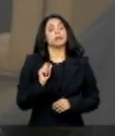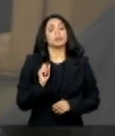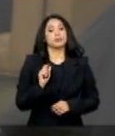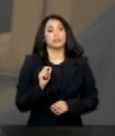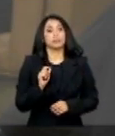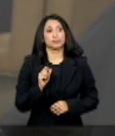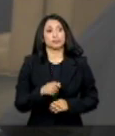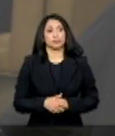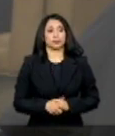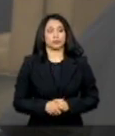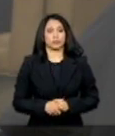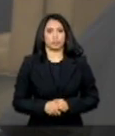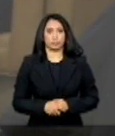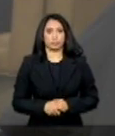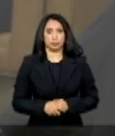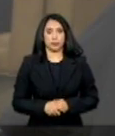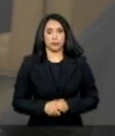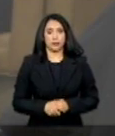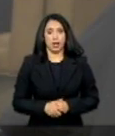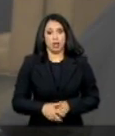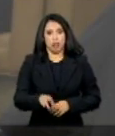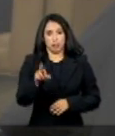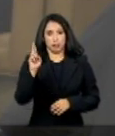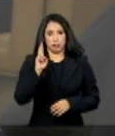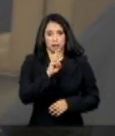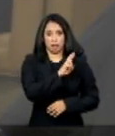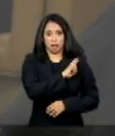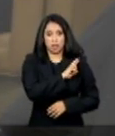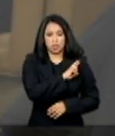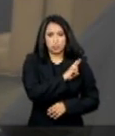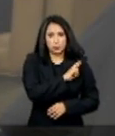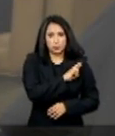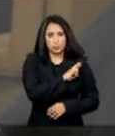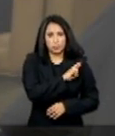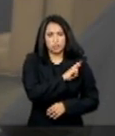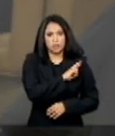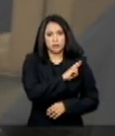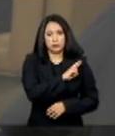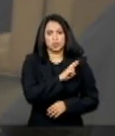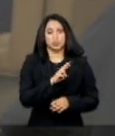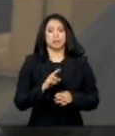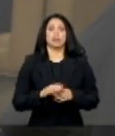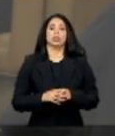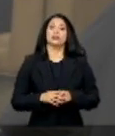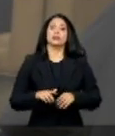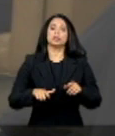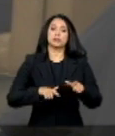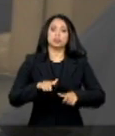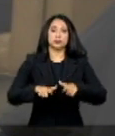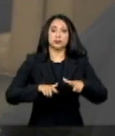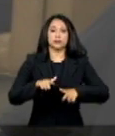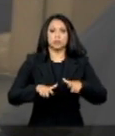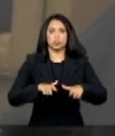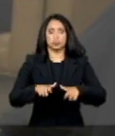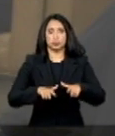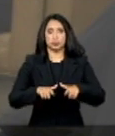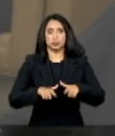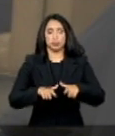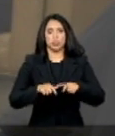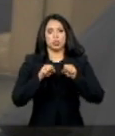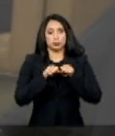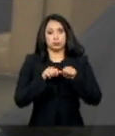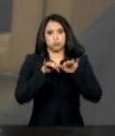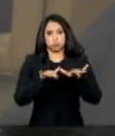que a competência legislativa e todo o serviço de concessão de distribuição de energia